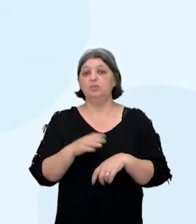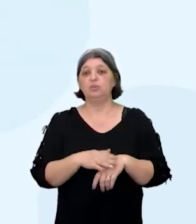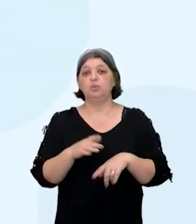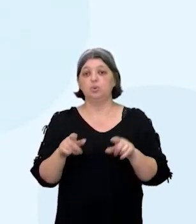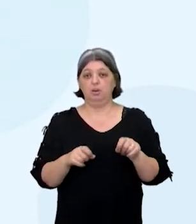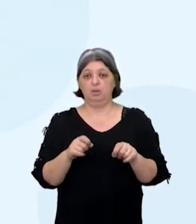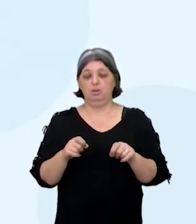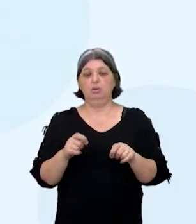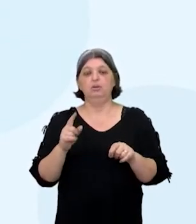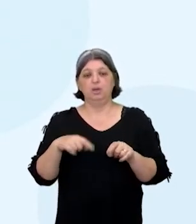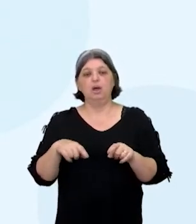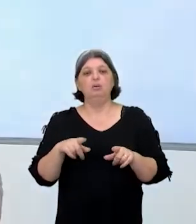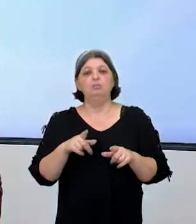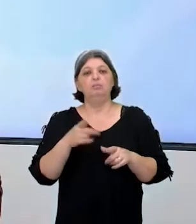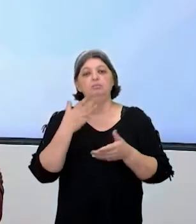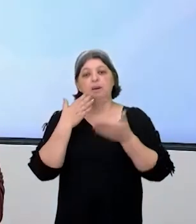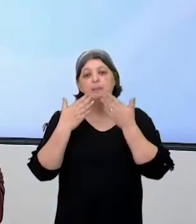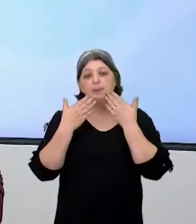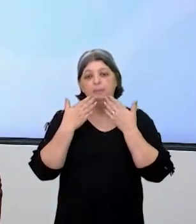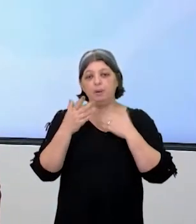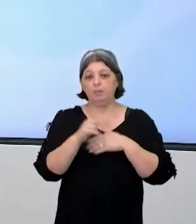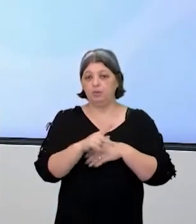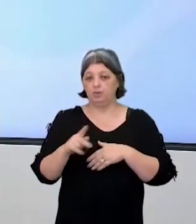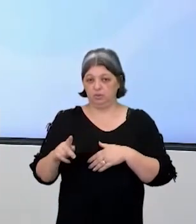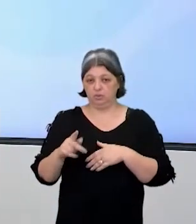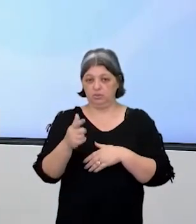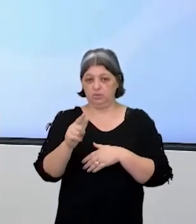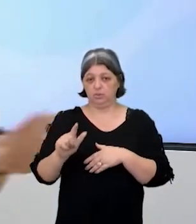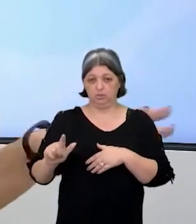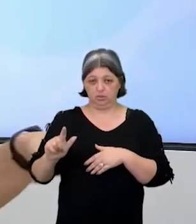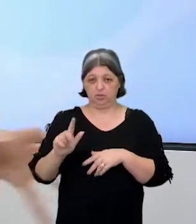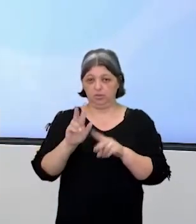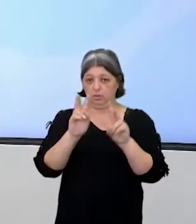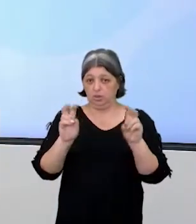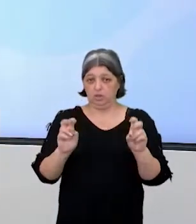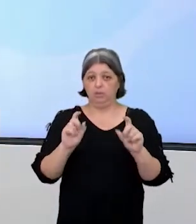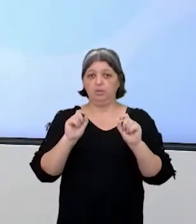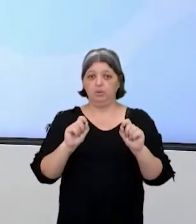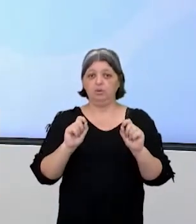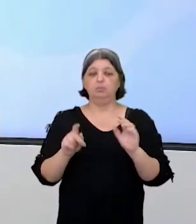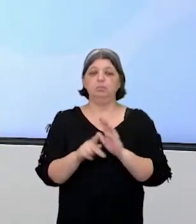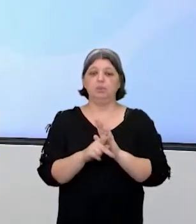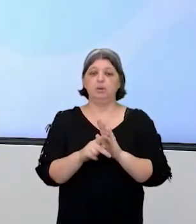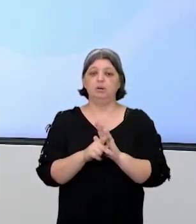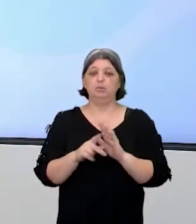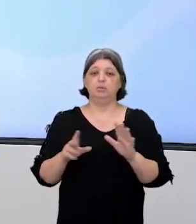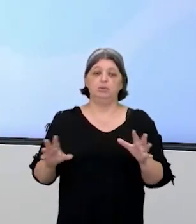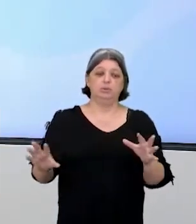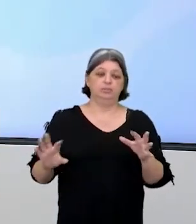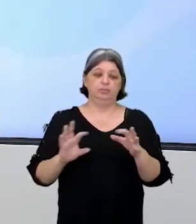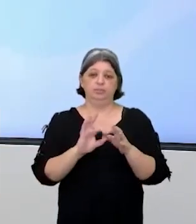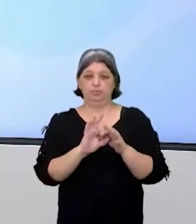já conversar com o professor de vocês do outro componente para ver a integração aí